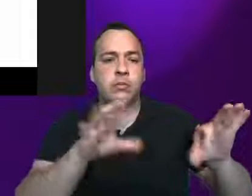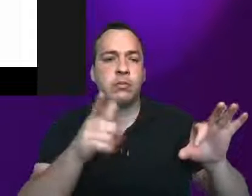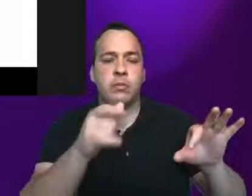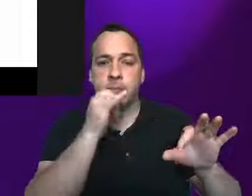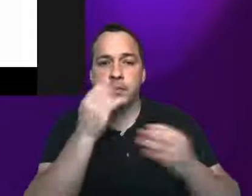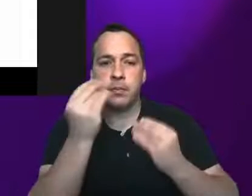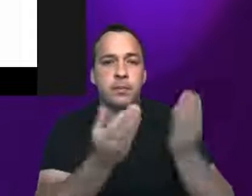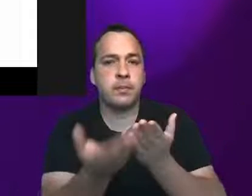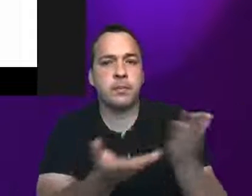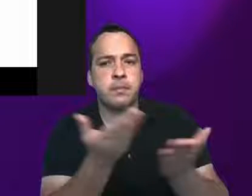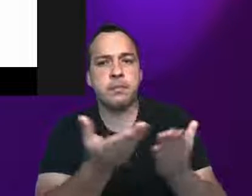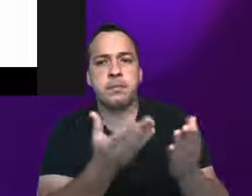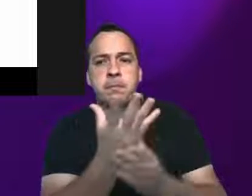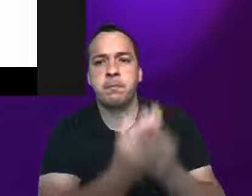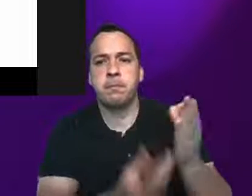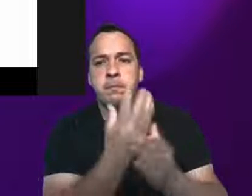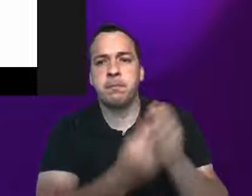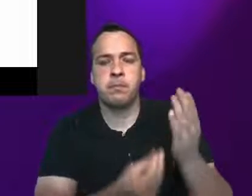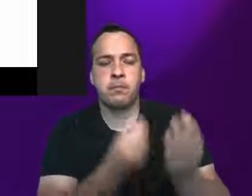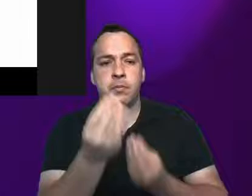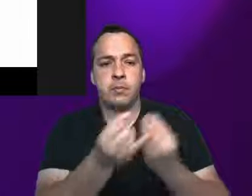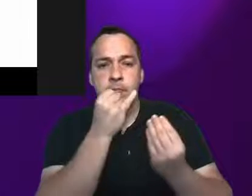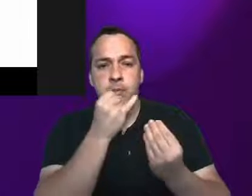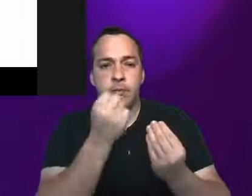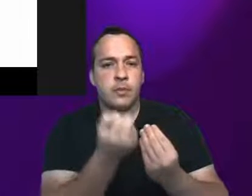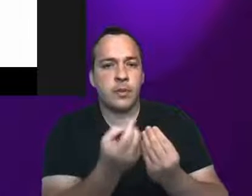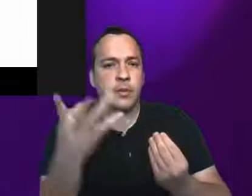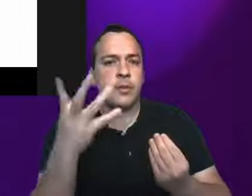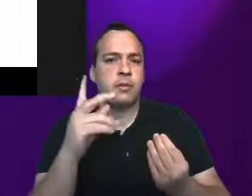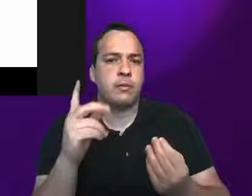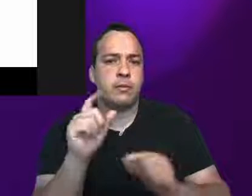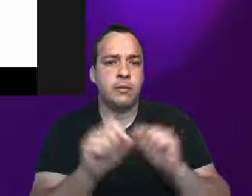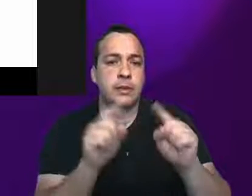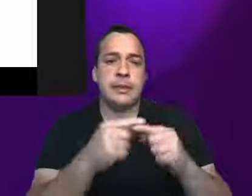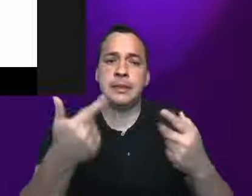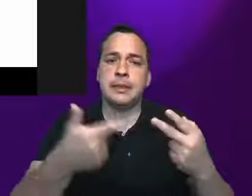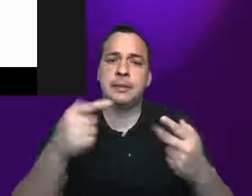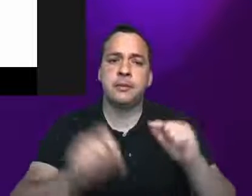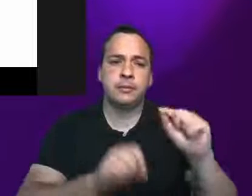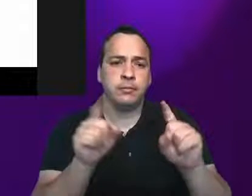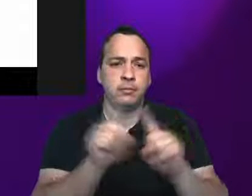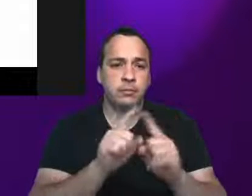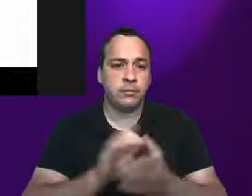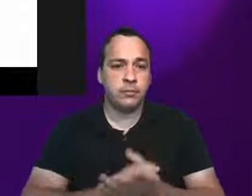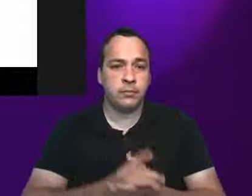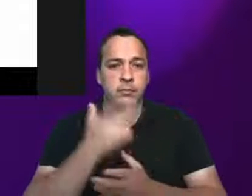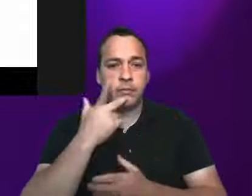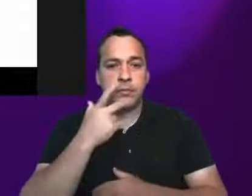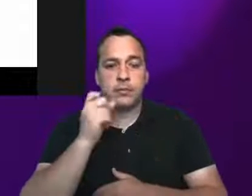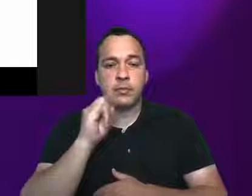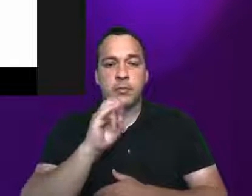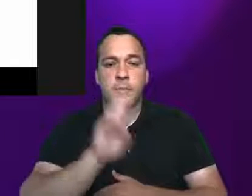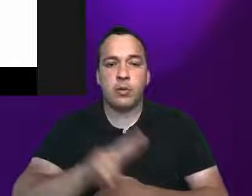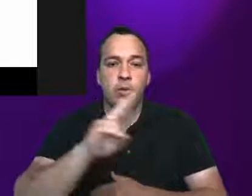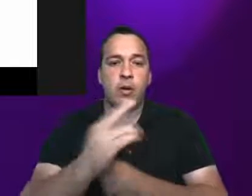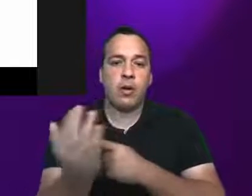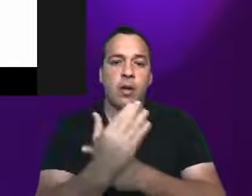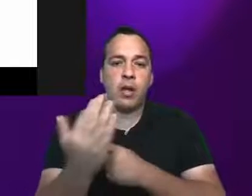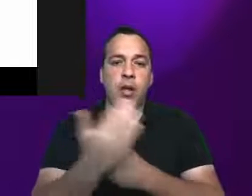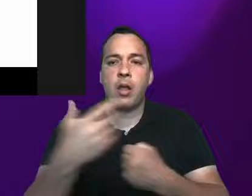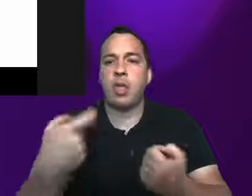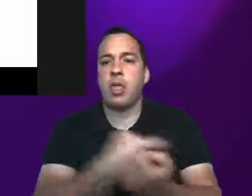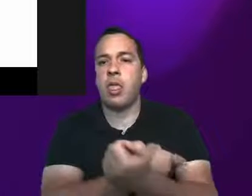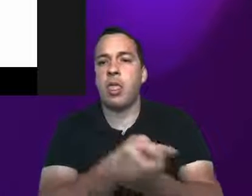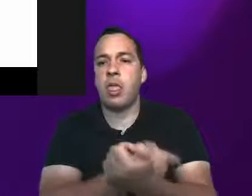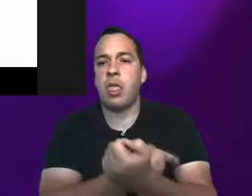que tem a ver com a perfusão do glomérulo. O segundo mito é que a infusão contínua de furosemida é mais efetiva do que